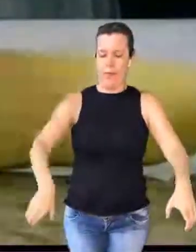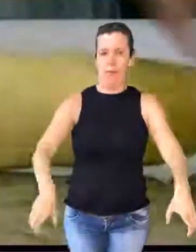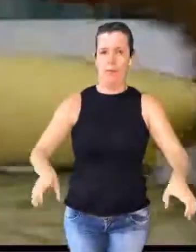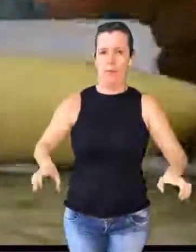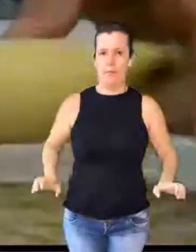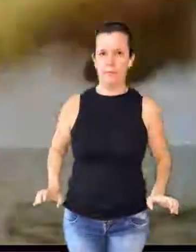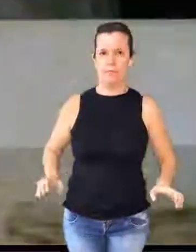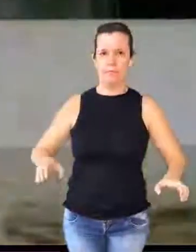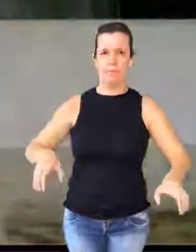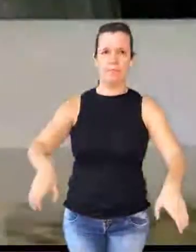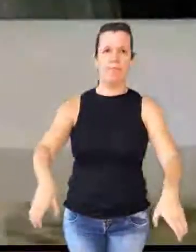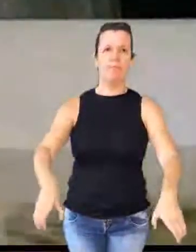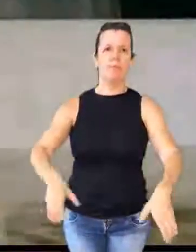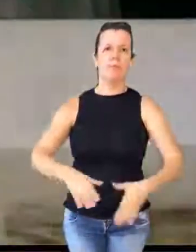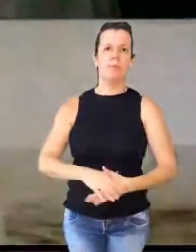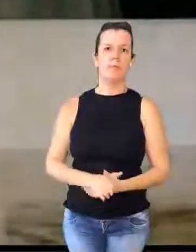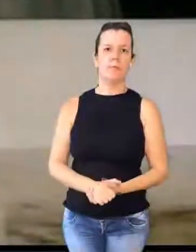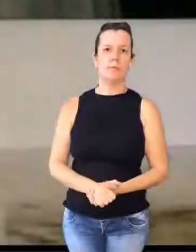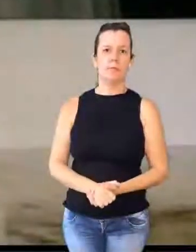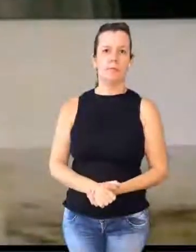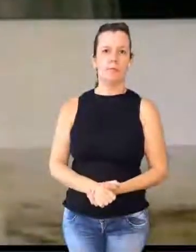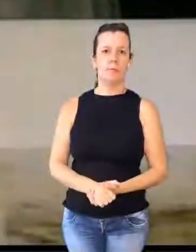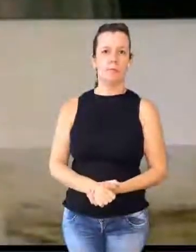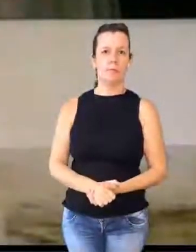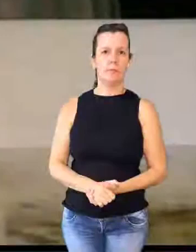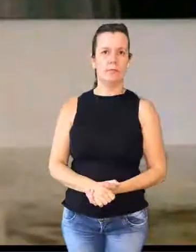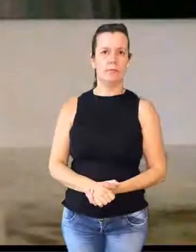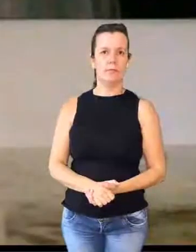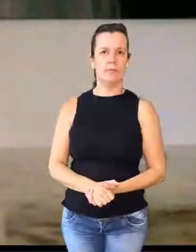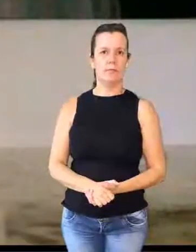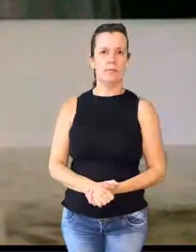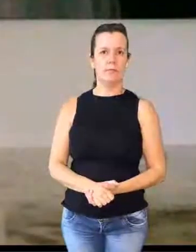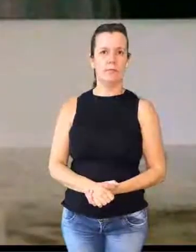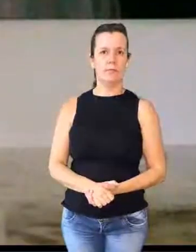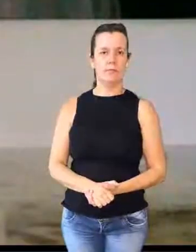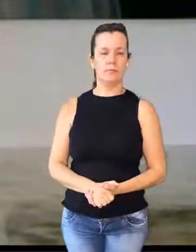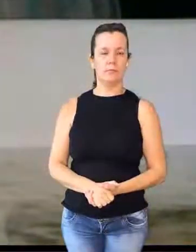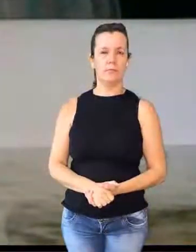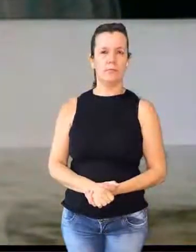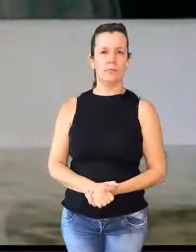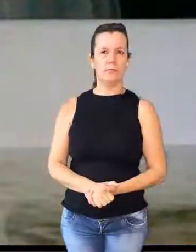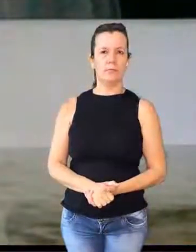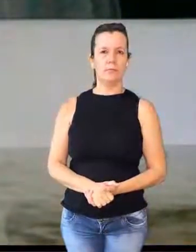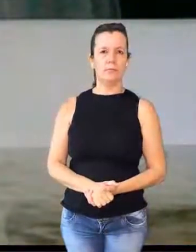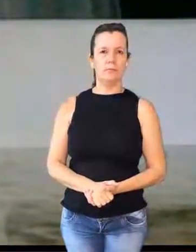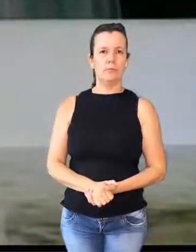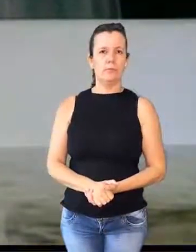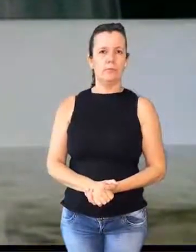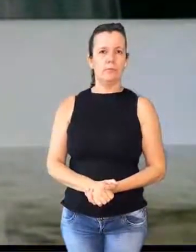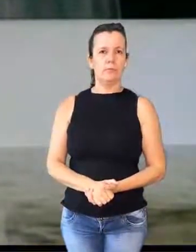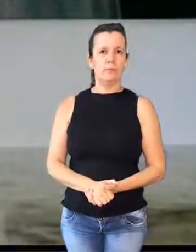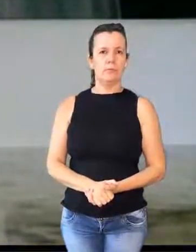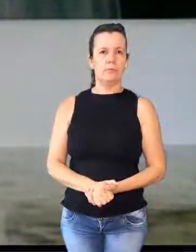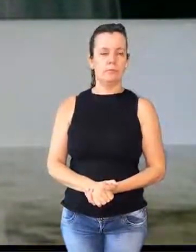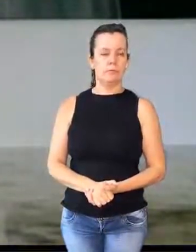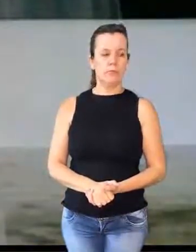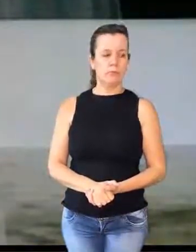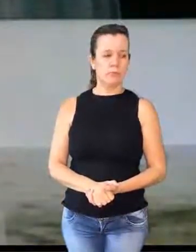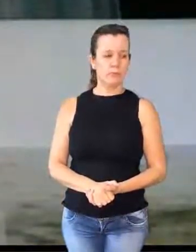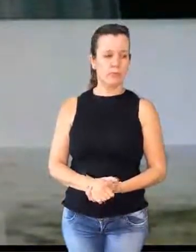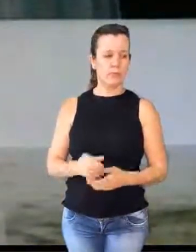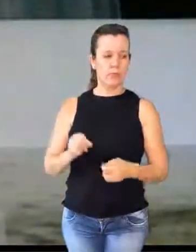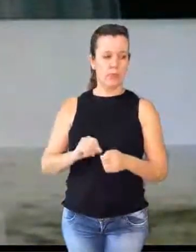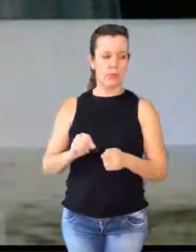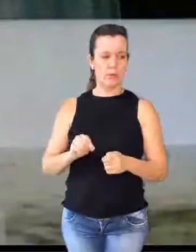eu fiz, né? E vou colar os bracinhos,